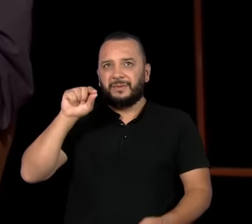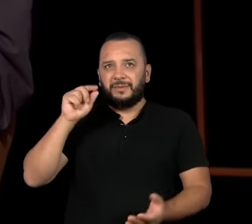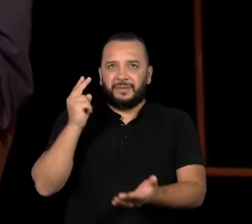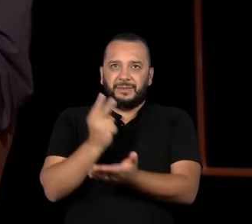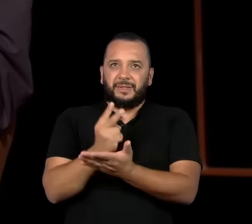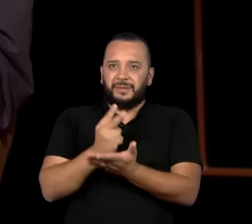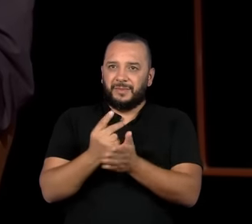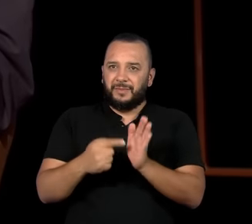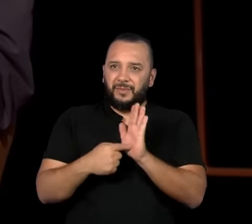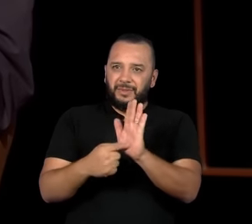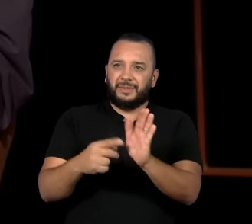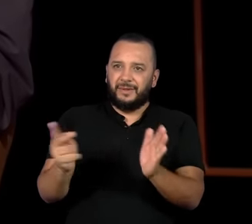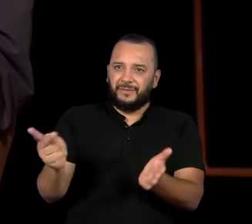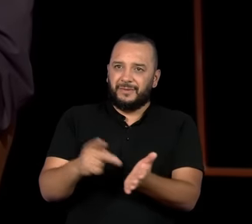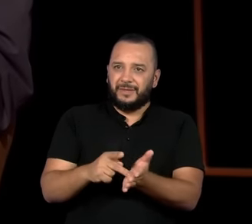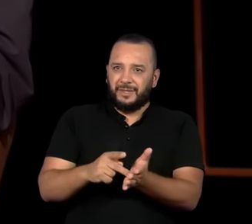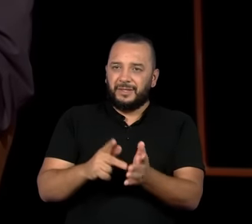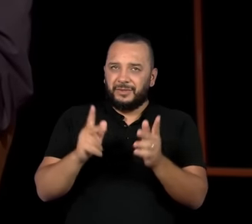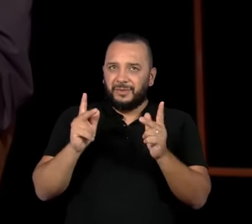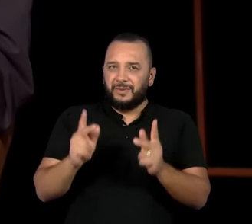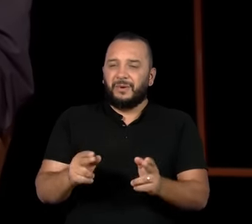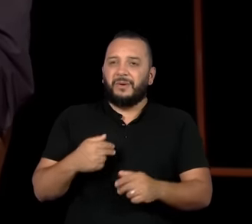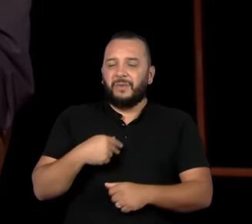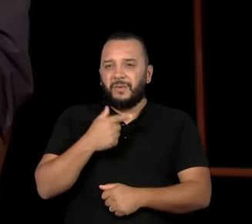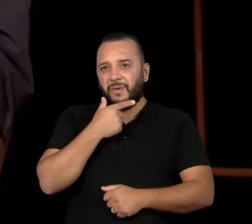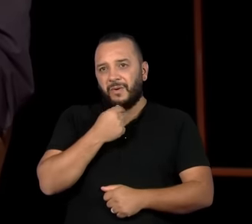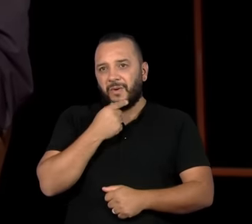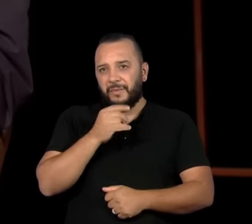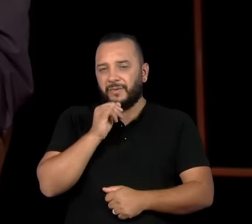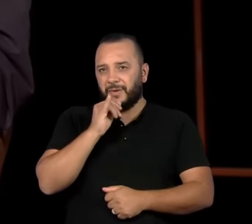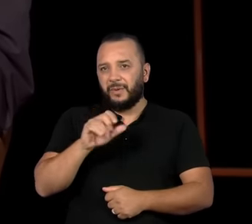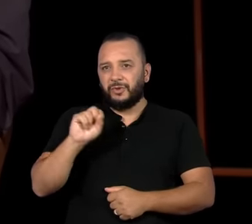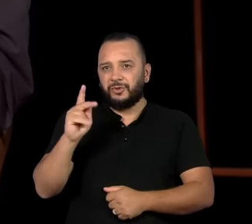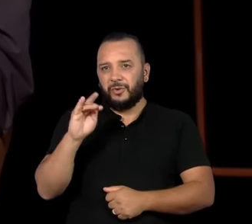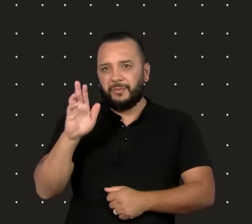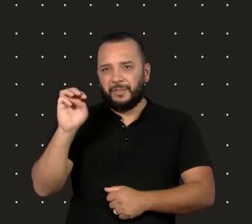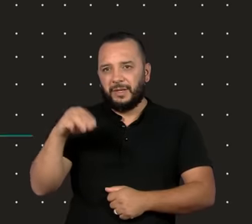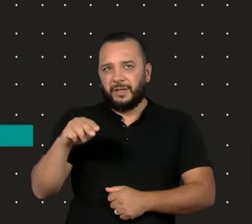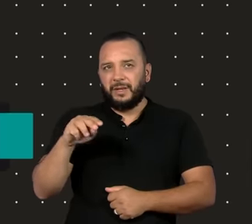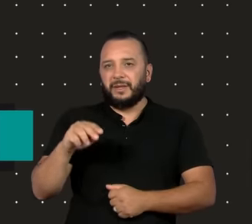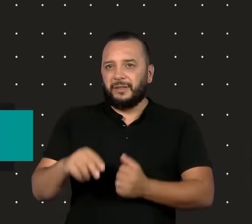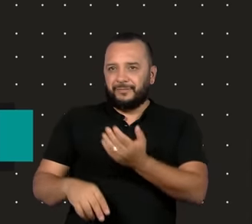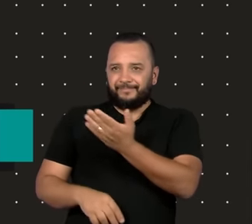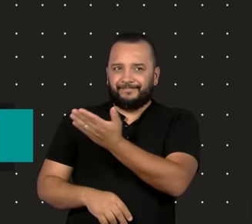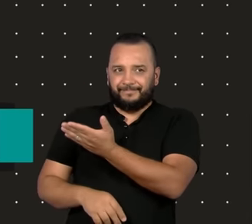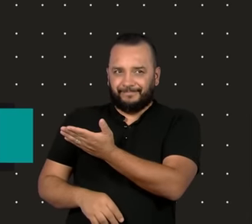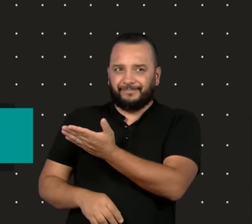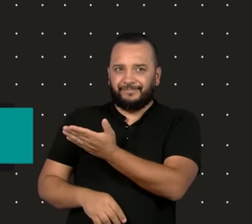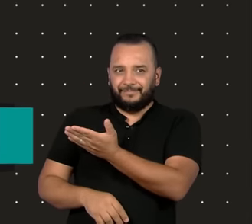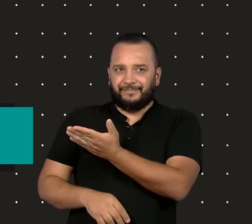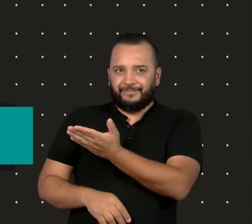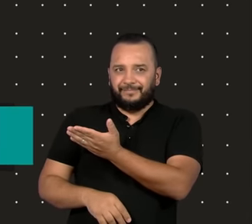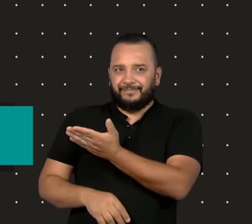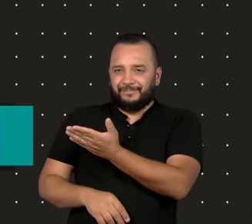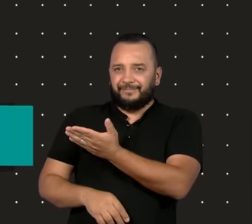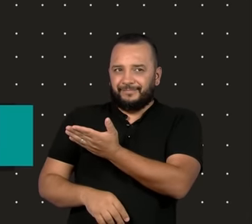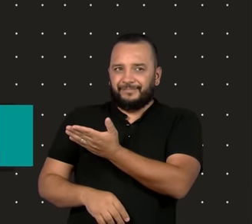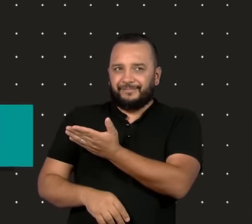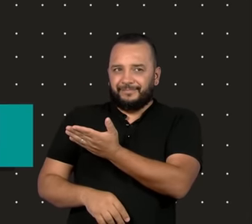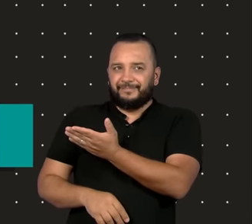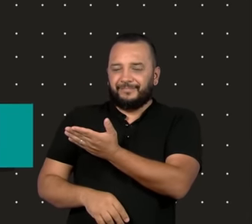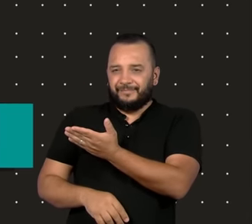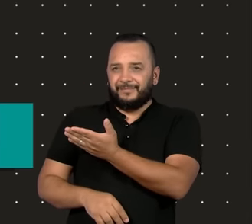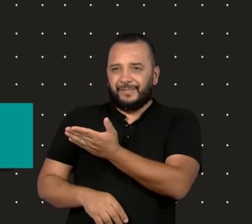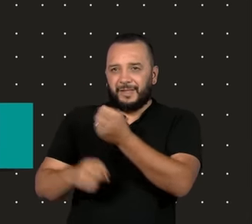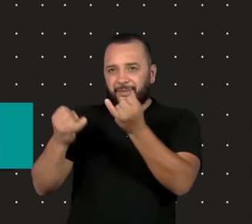verdade. E como disse um cara chamado Schopenhauer, a verdade é